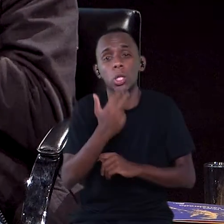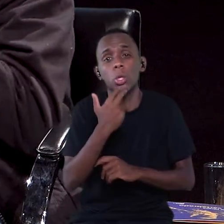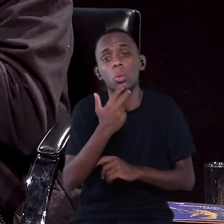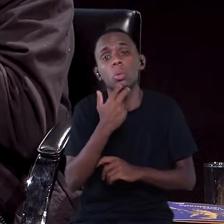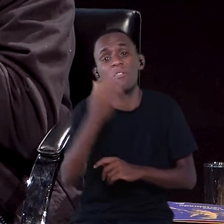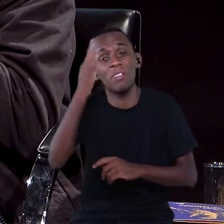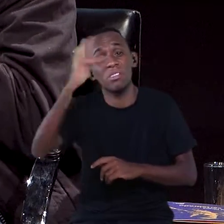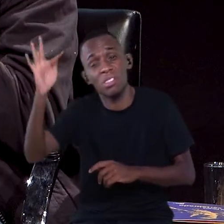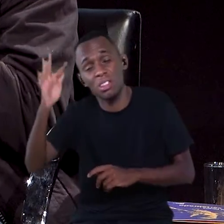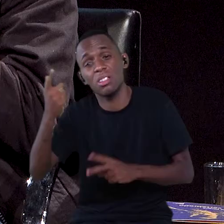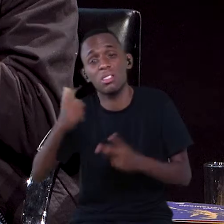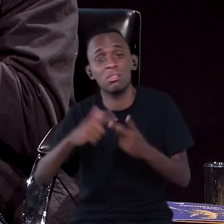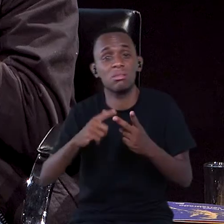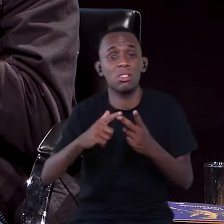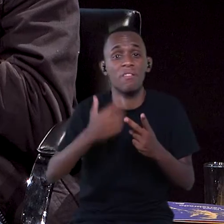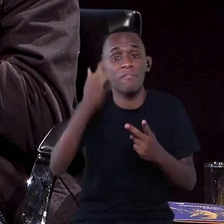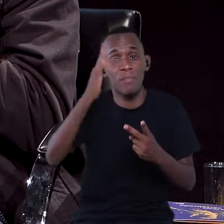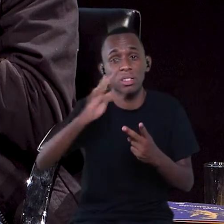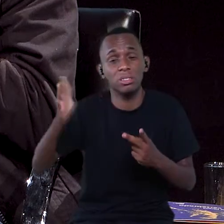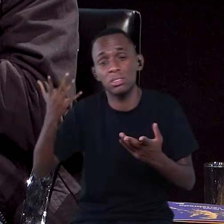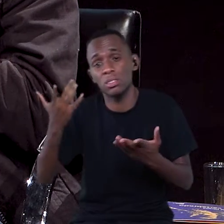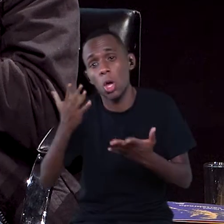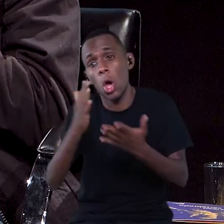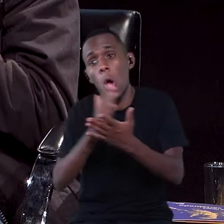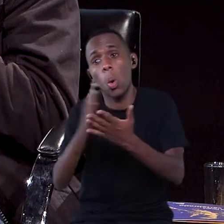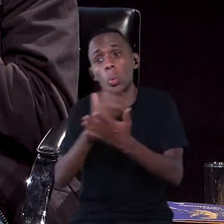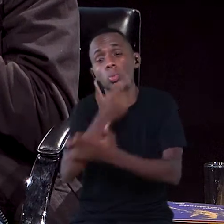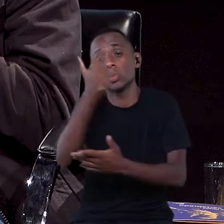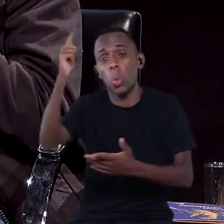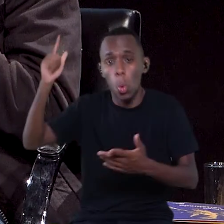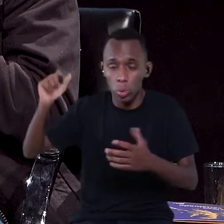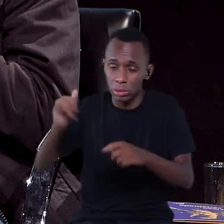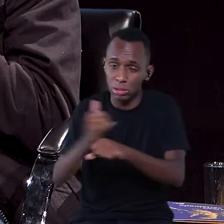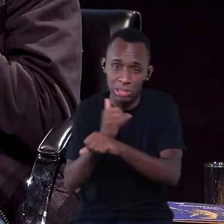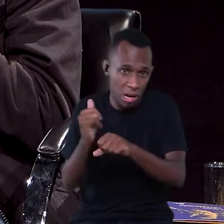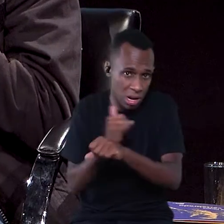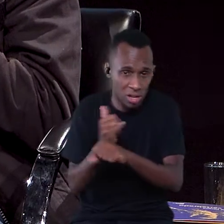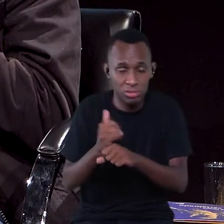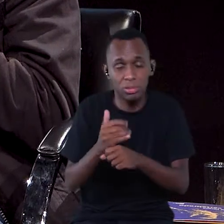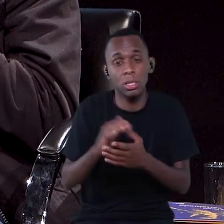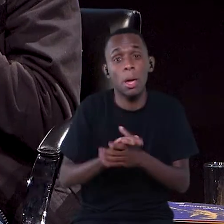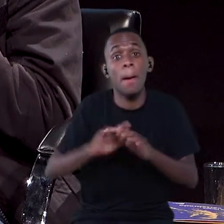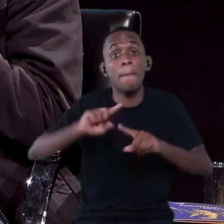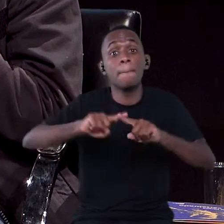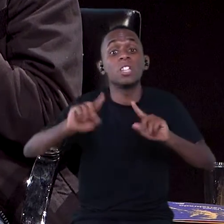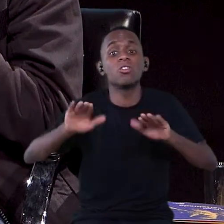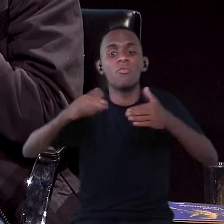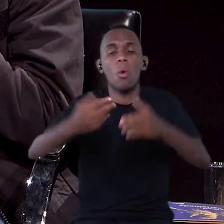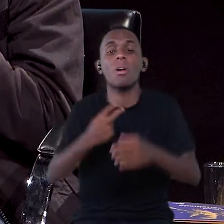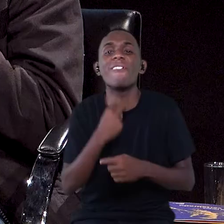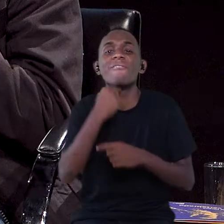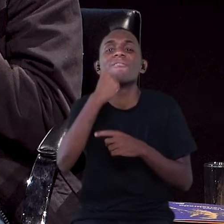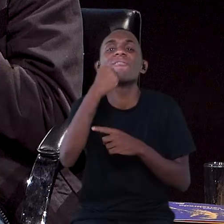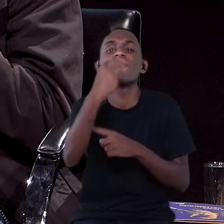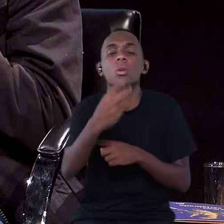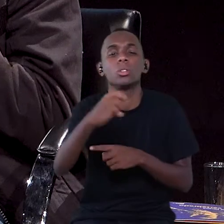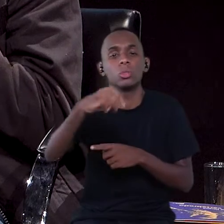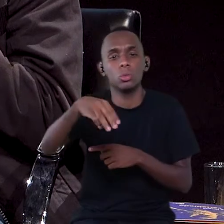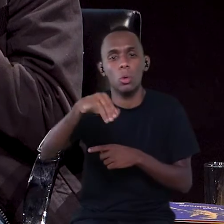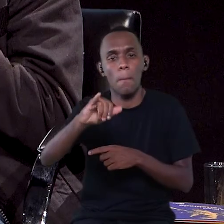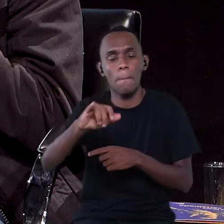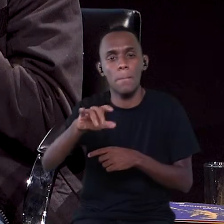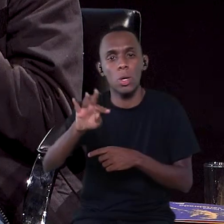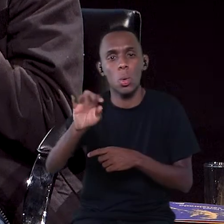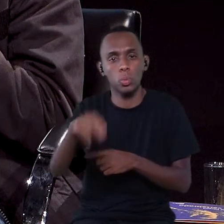se importavam com o português. Era o instrumental da voz do Milton, sobretudo, né? A voz dele, que gerava essa consciência de que